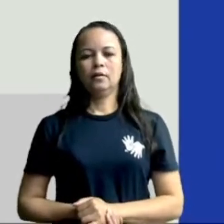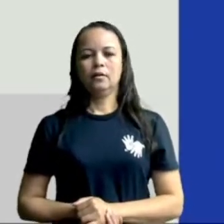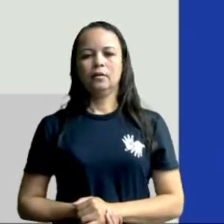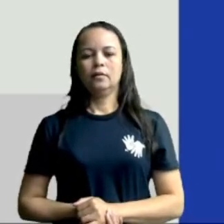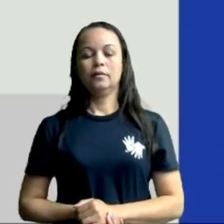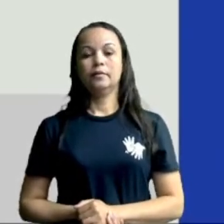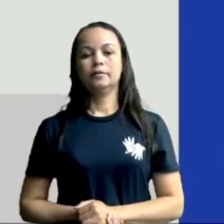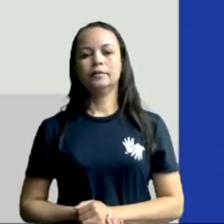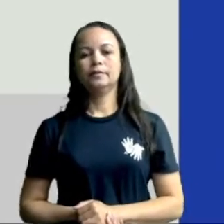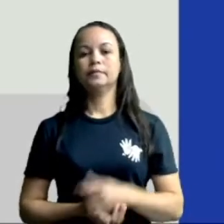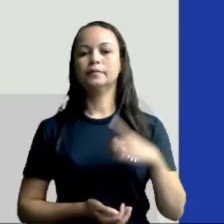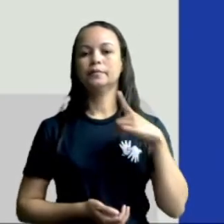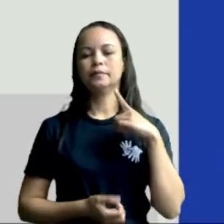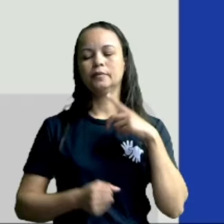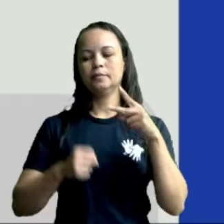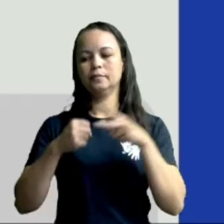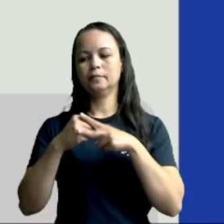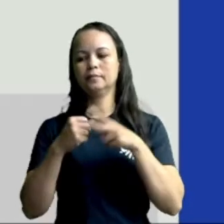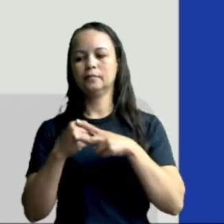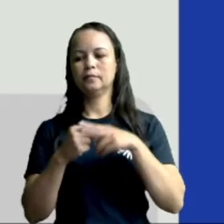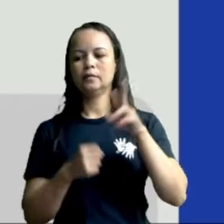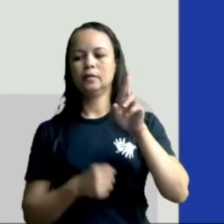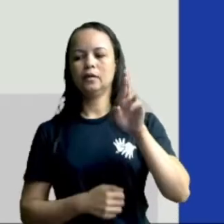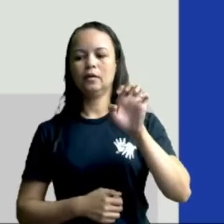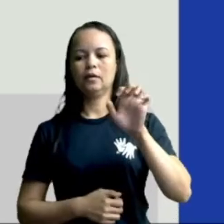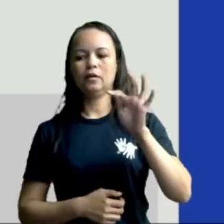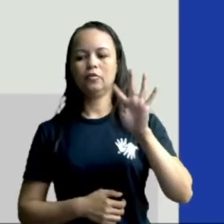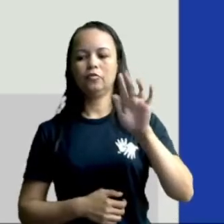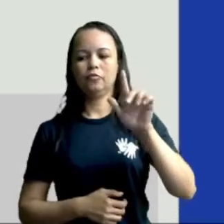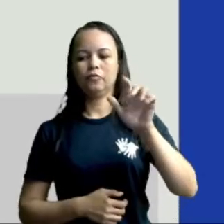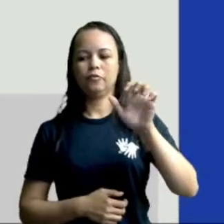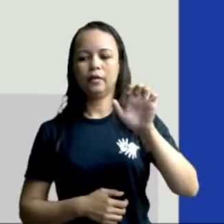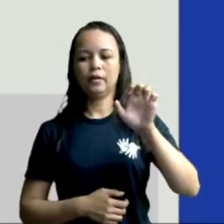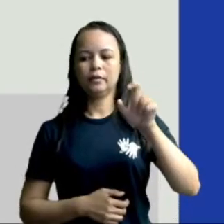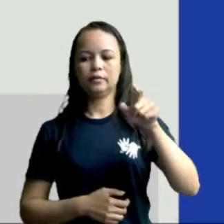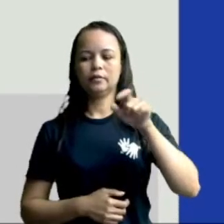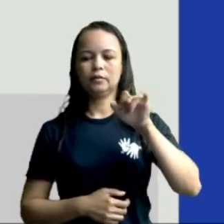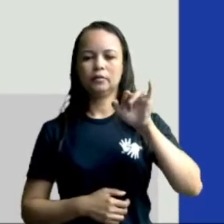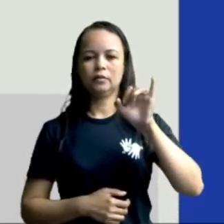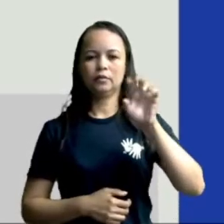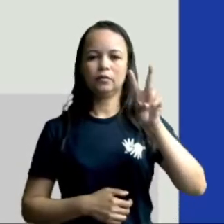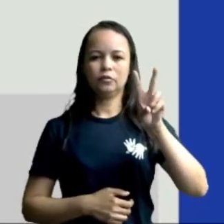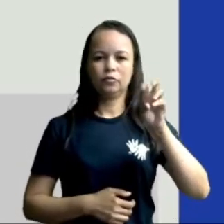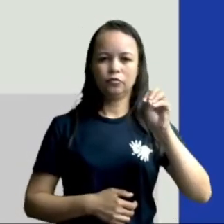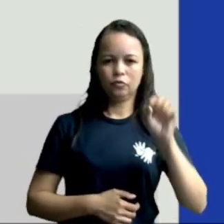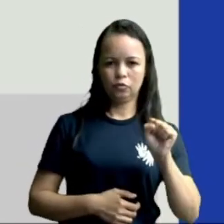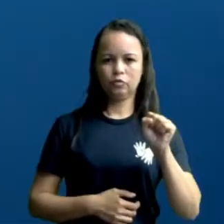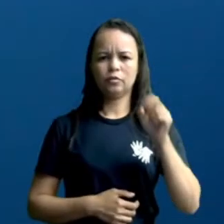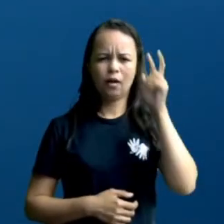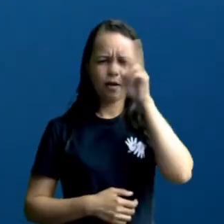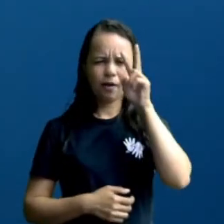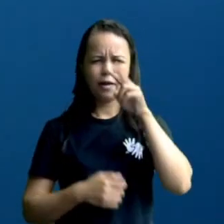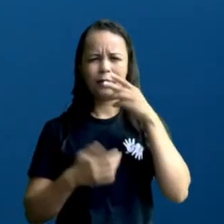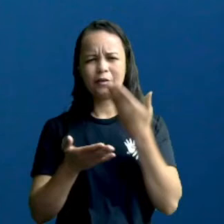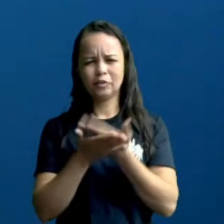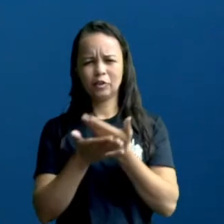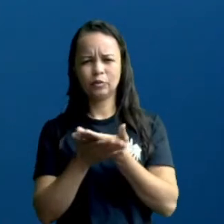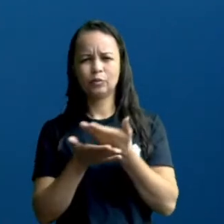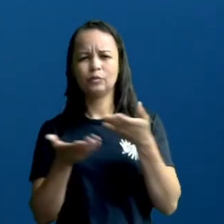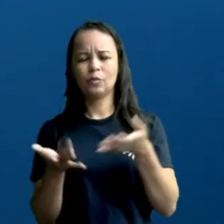E aí a gente tem os verbos reflexivos. Lembra que a gente já estudou aqui também os